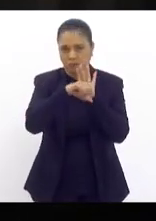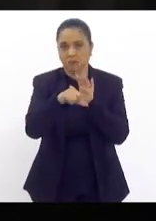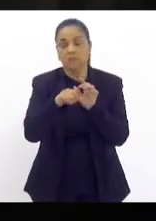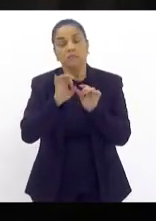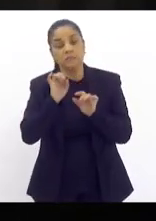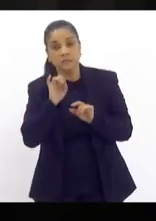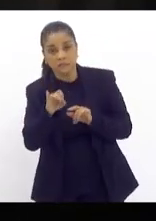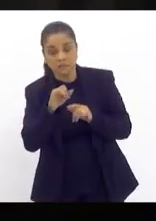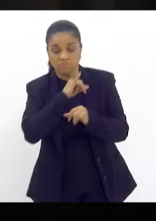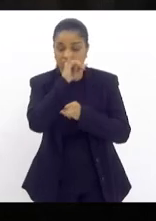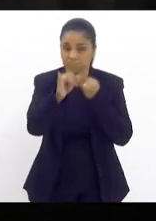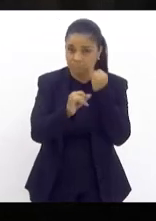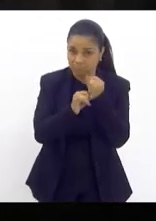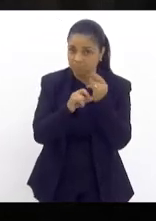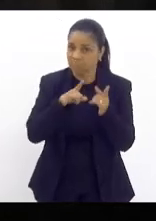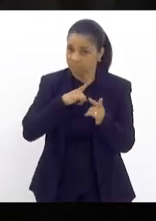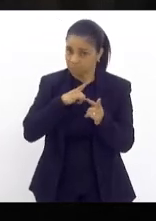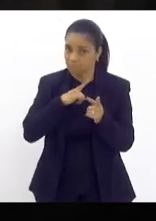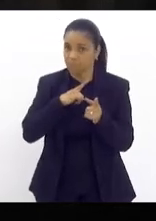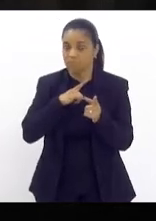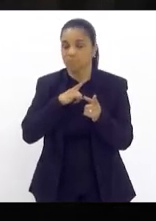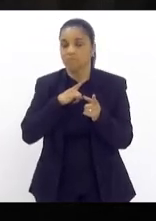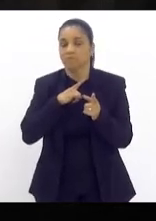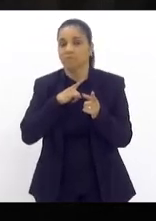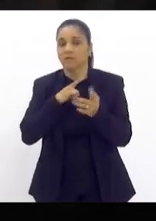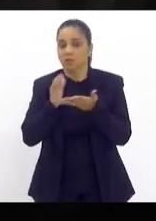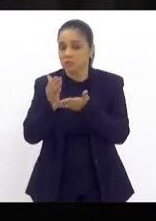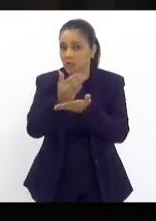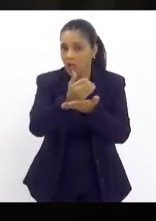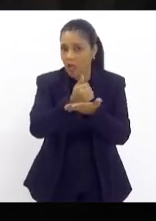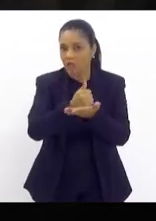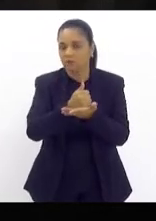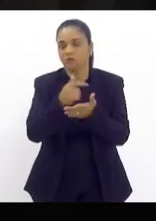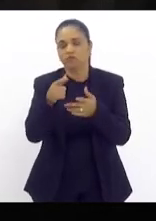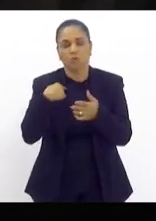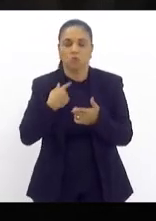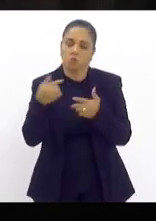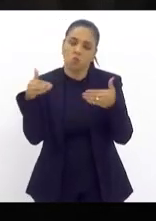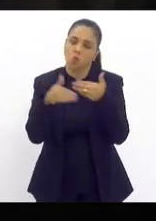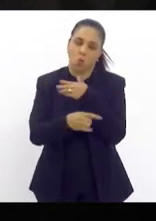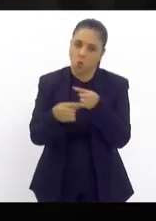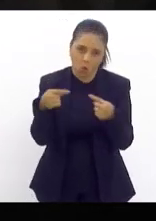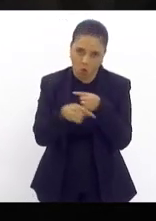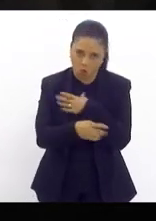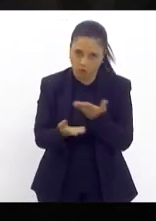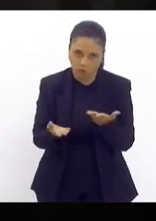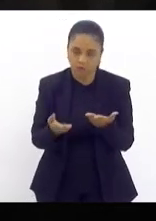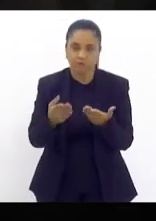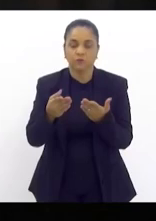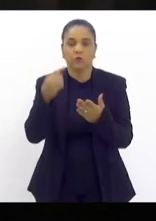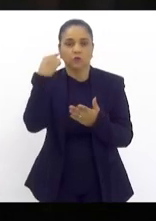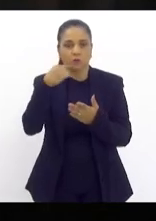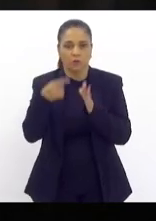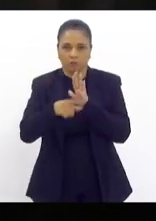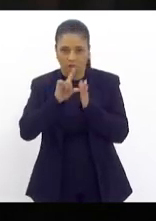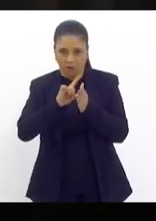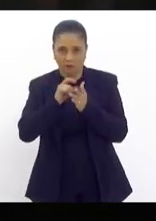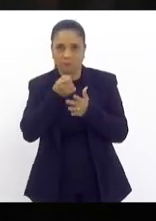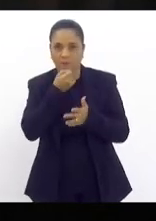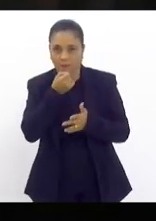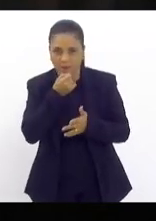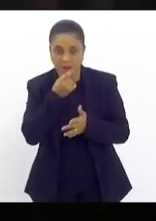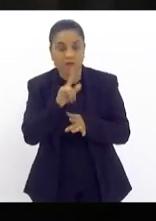online. Não concordo, como falou o deputado que me antecedeu, que a solução seja a gente